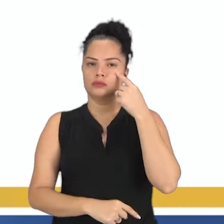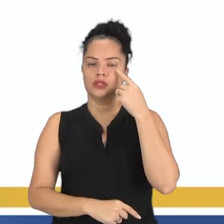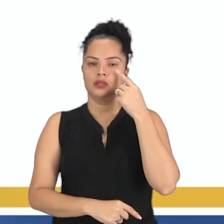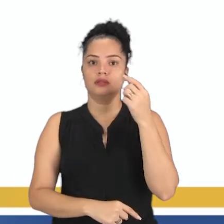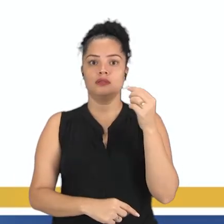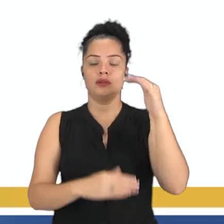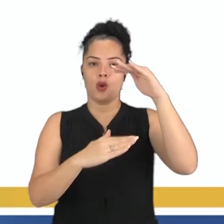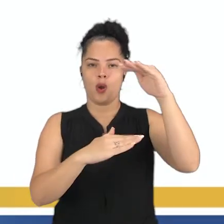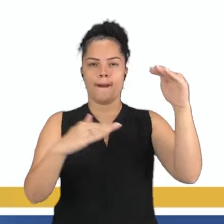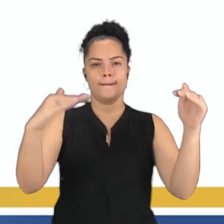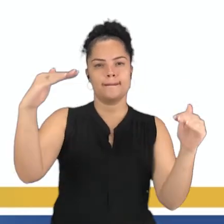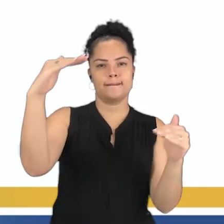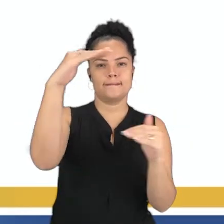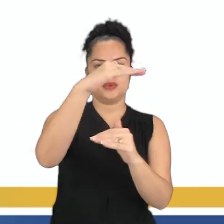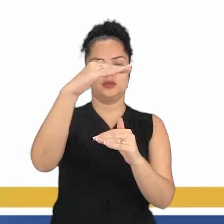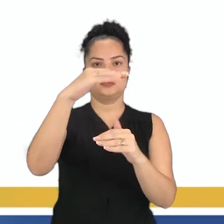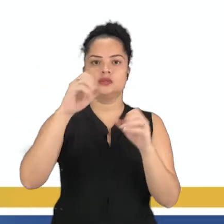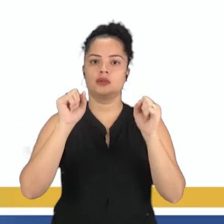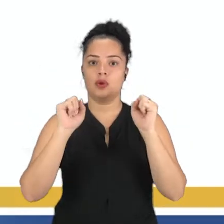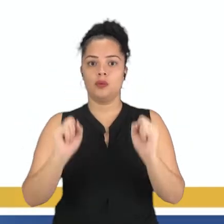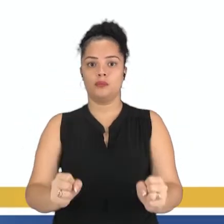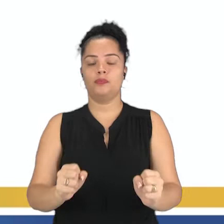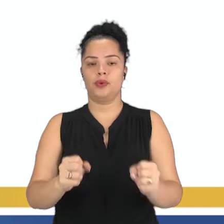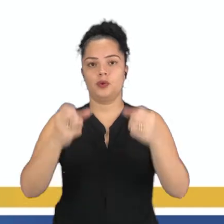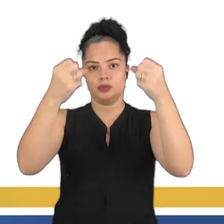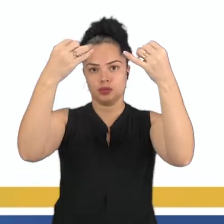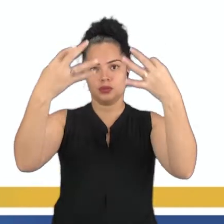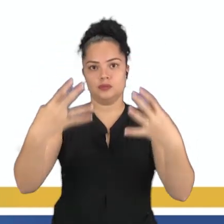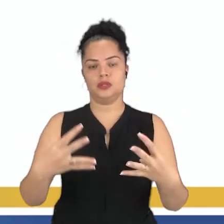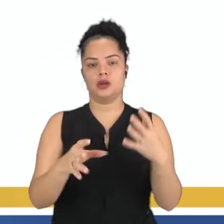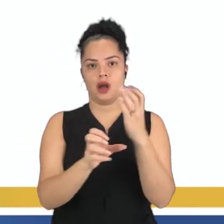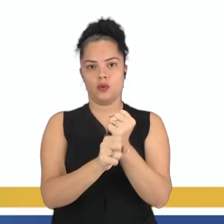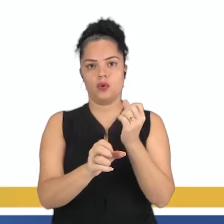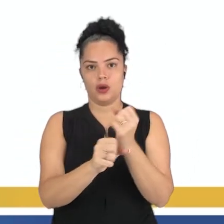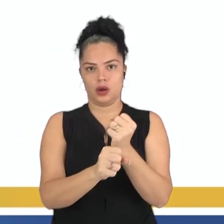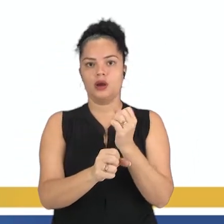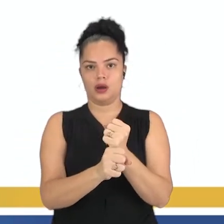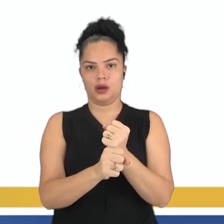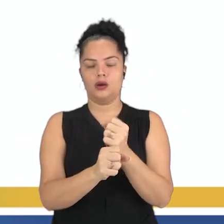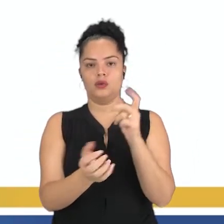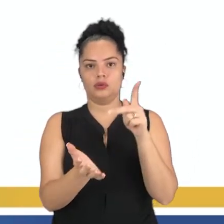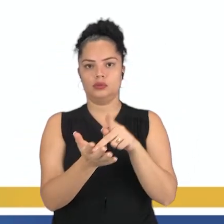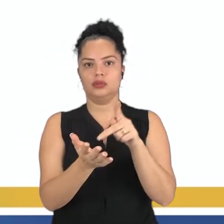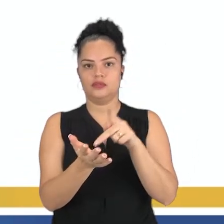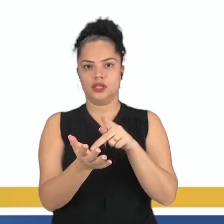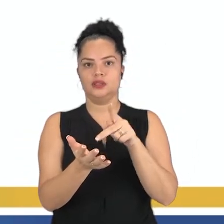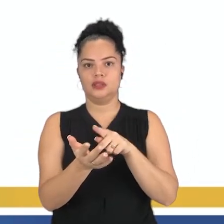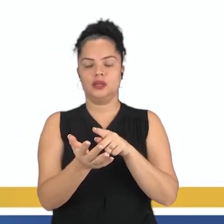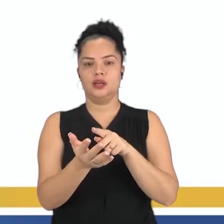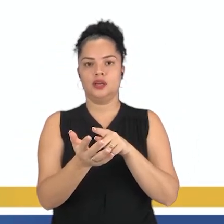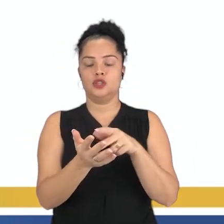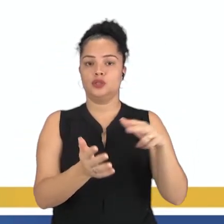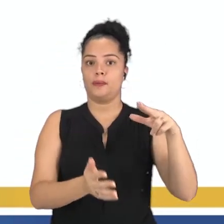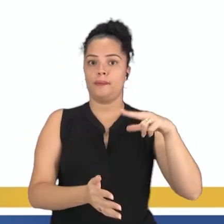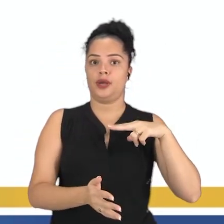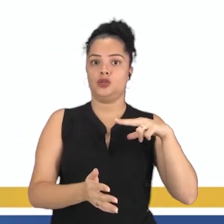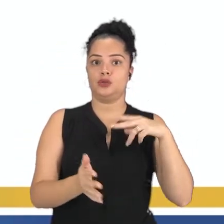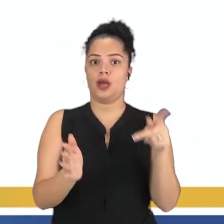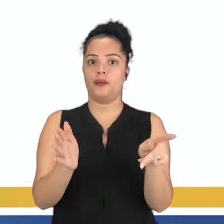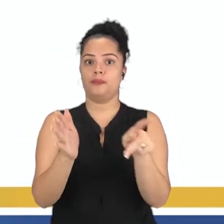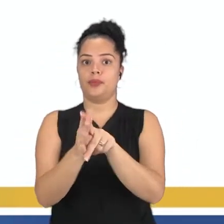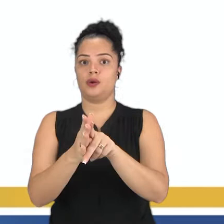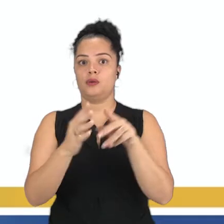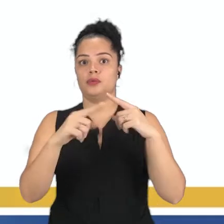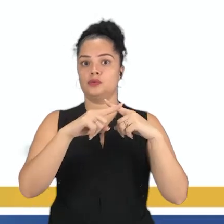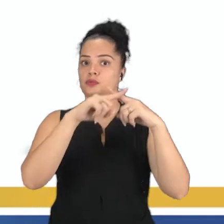de inverso multiplicativo, a gente pode definir a operação de divisão como sendo, na verdade, um caso particular de multiplicação.